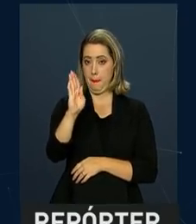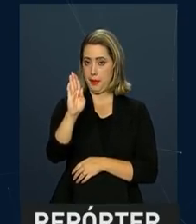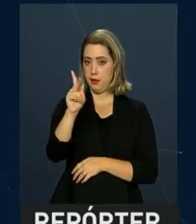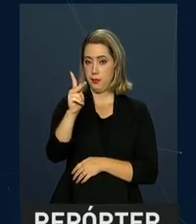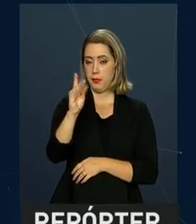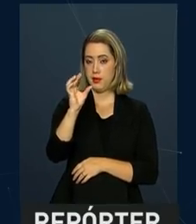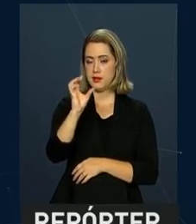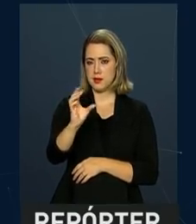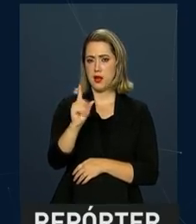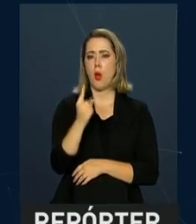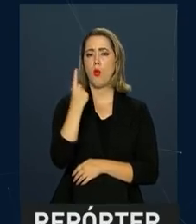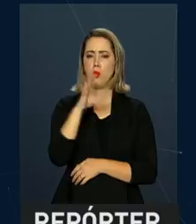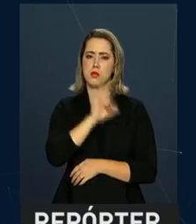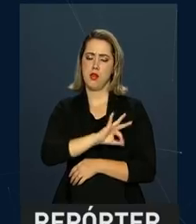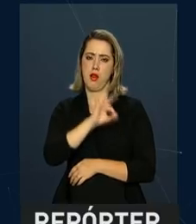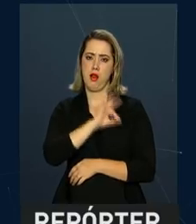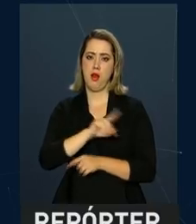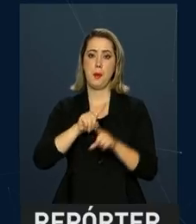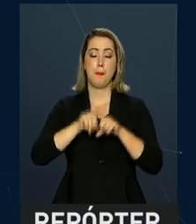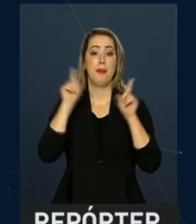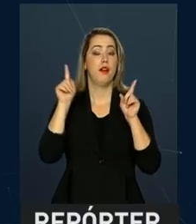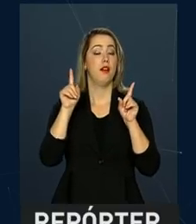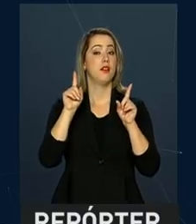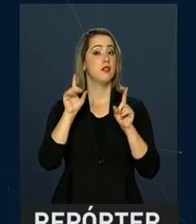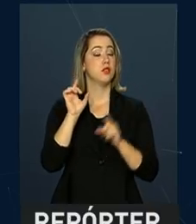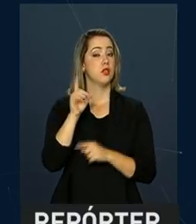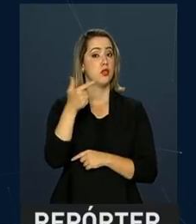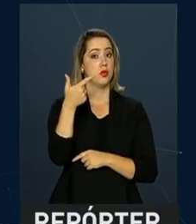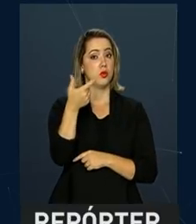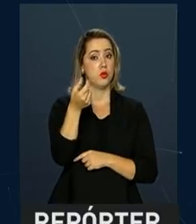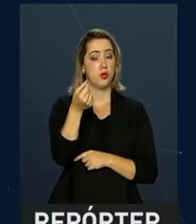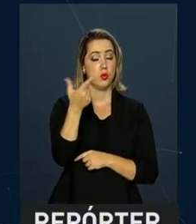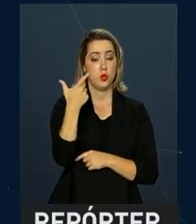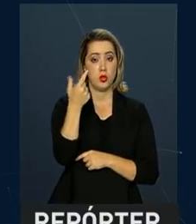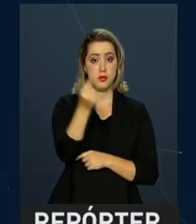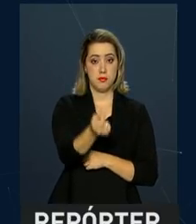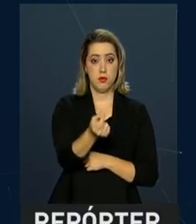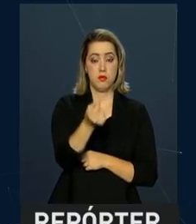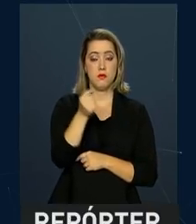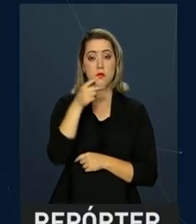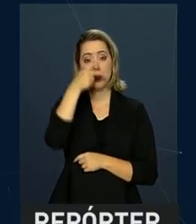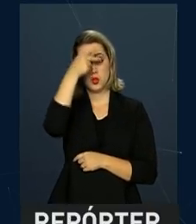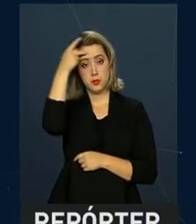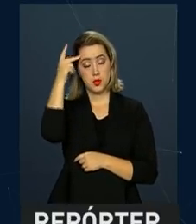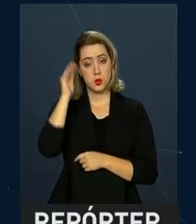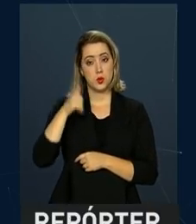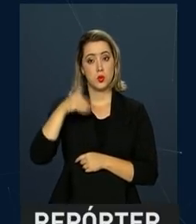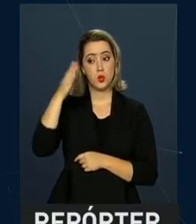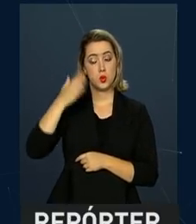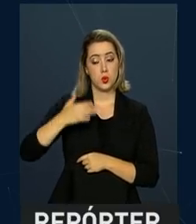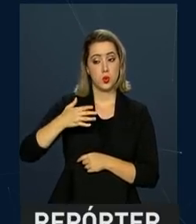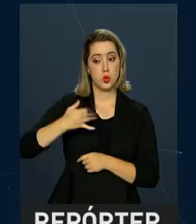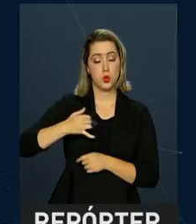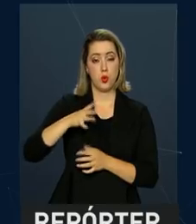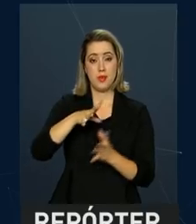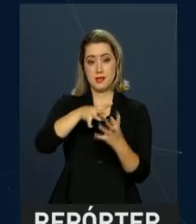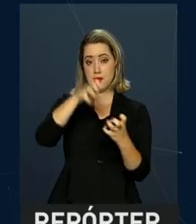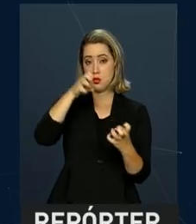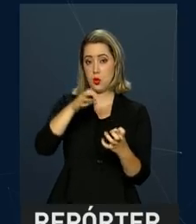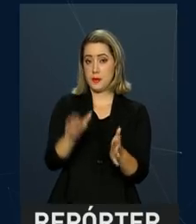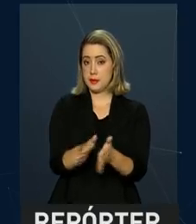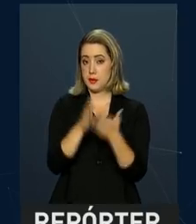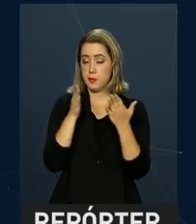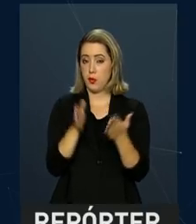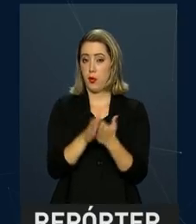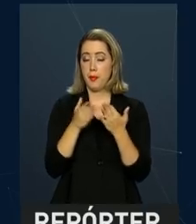permanece sendo de um salário mínimo, mas, a partir de 2020, a idade para idosos de baixa renda solicitarem o